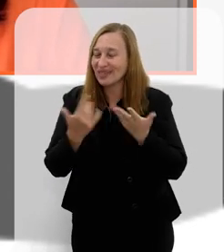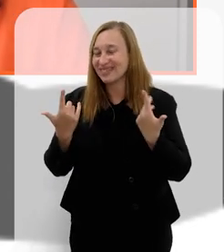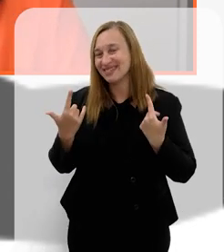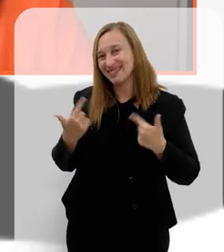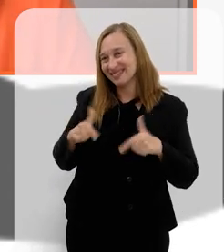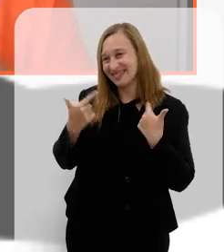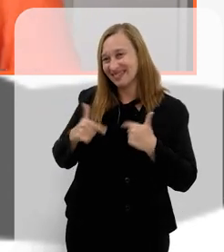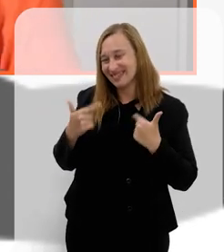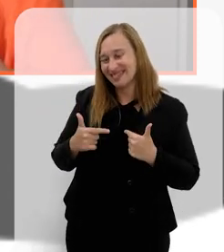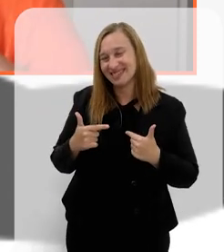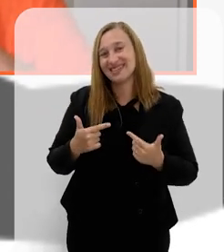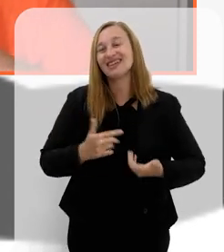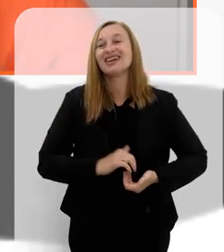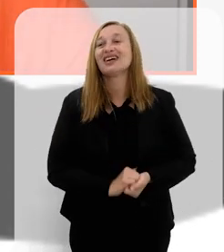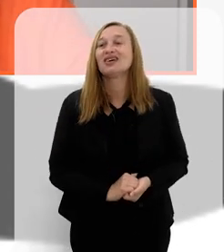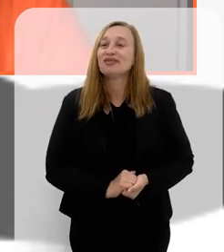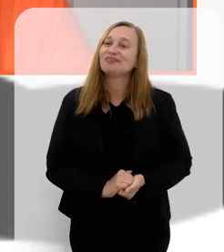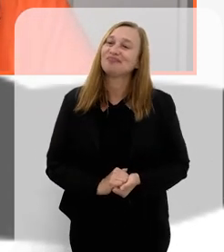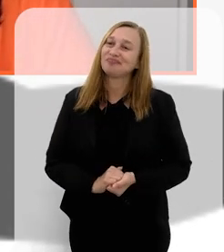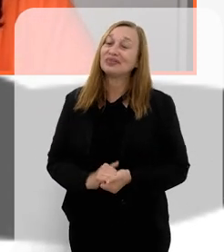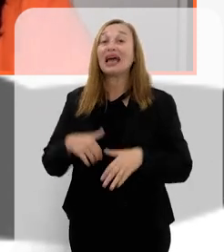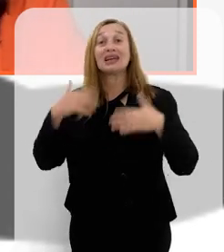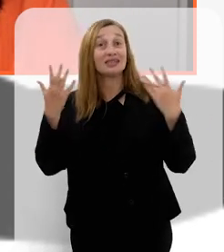todo. Bom,